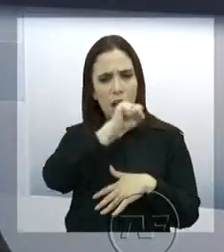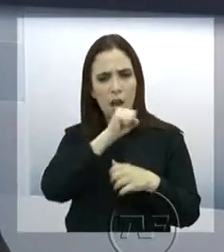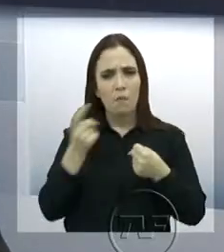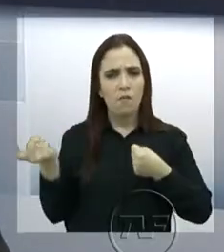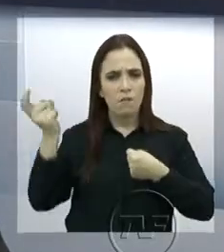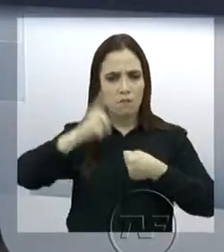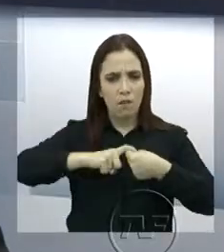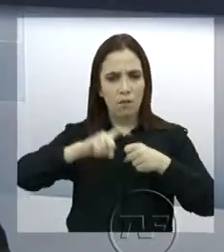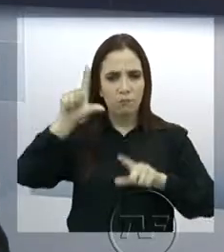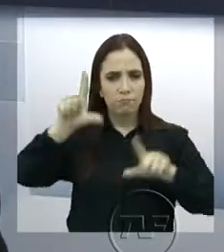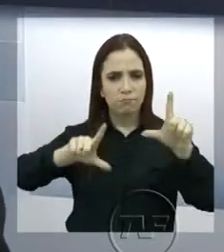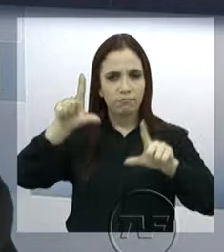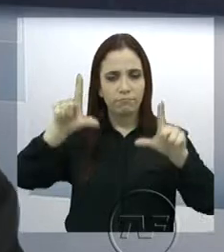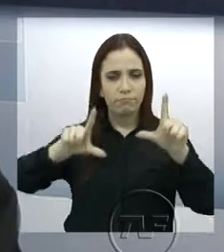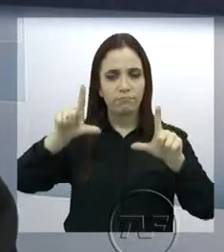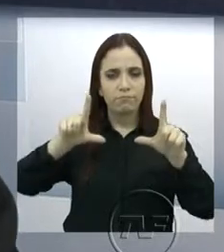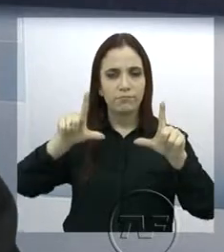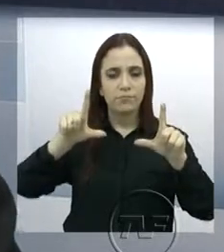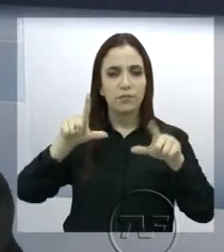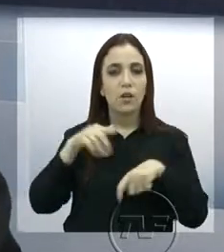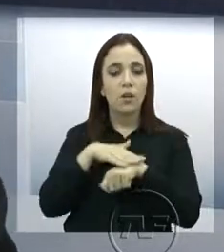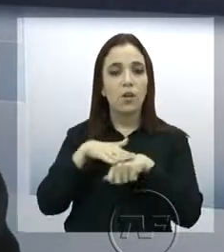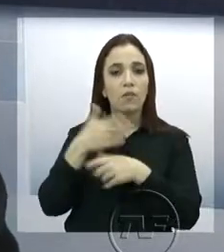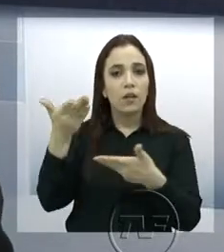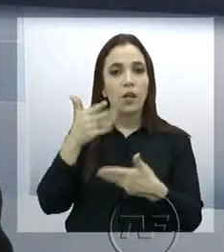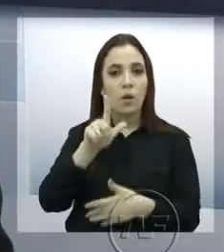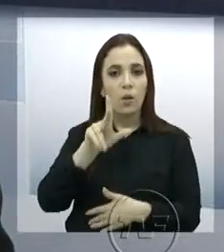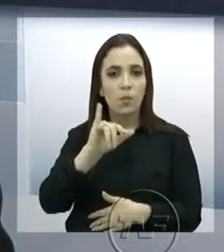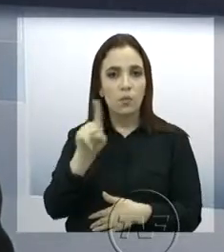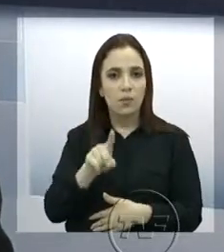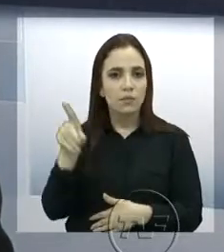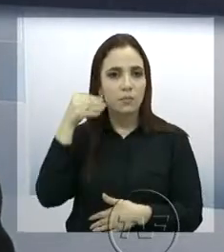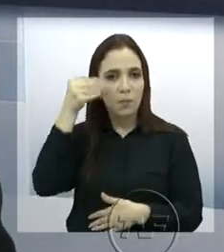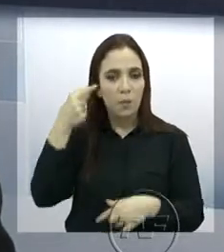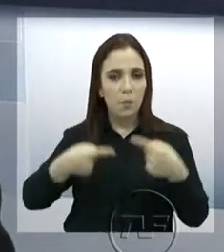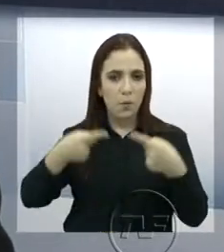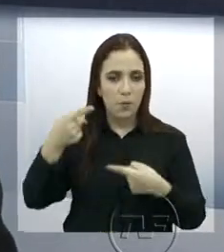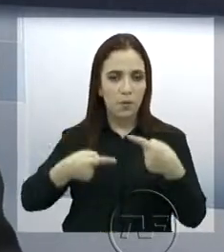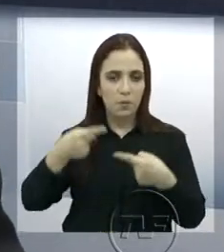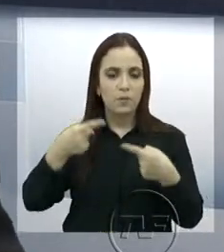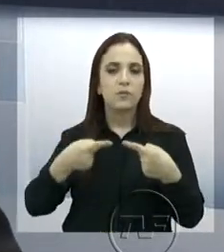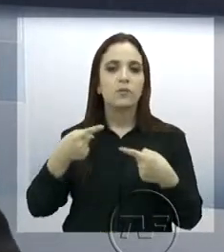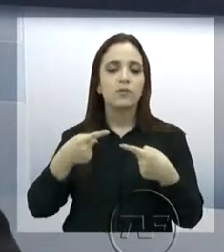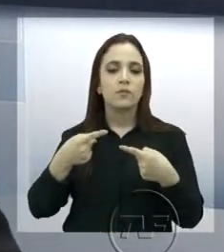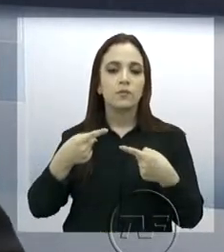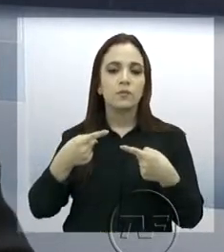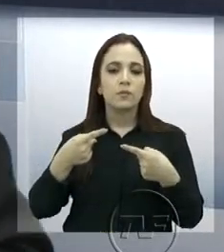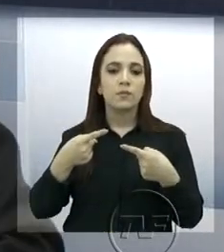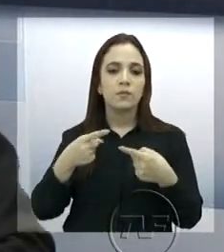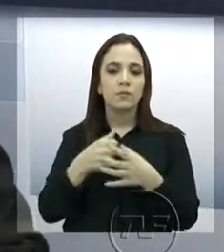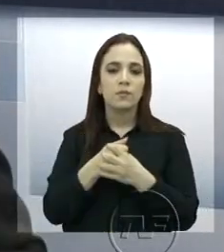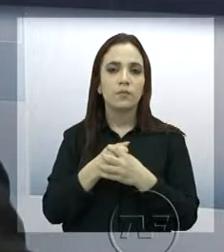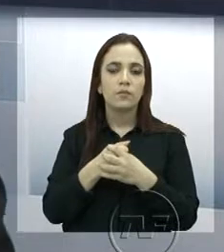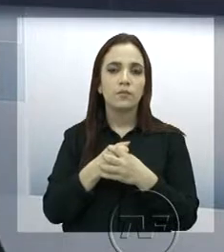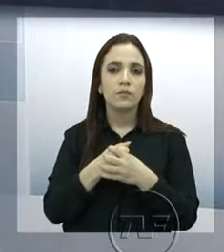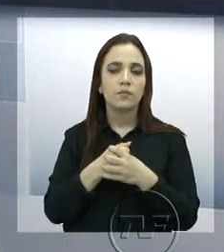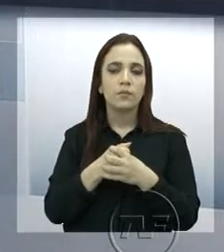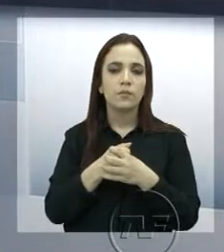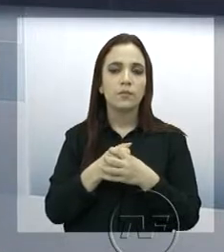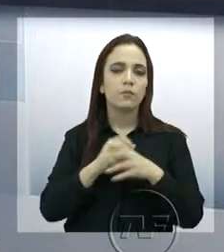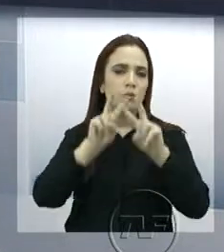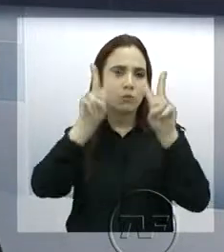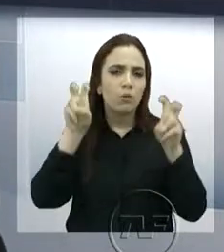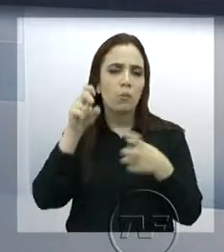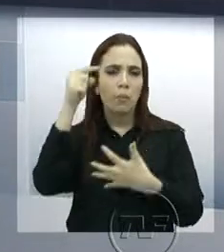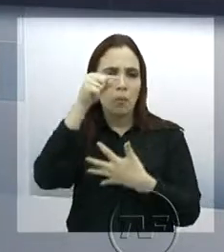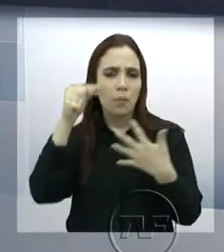a gente em seguida volta conversando com o consultor político Luiz Cláudio Ferreira Barbosa. A gente vai então abordar o contexto,